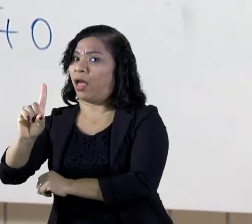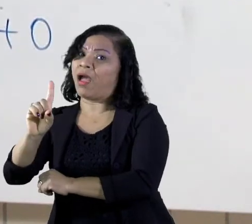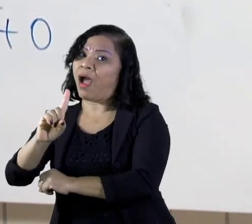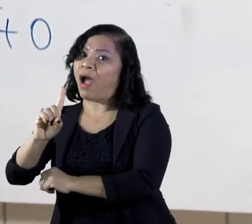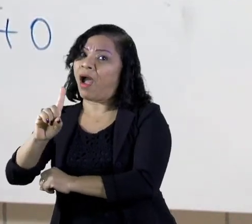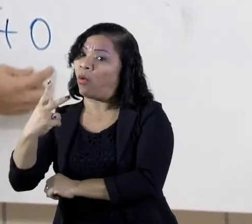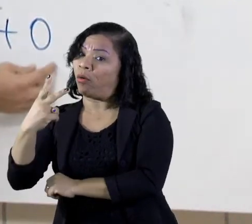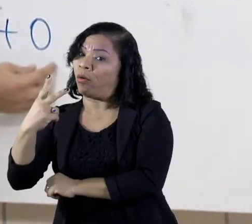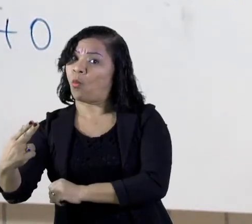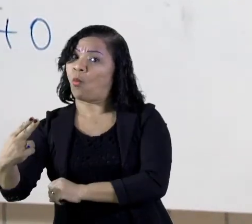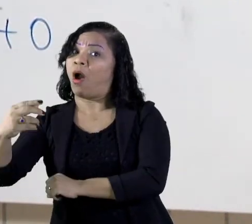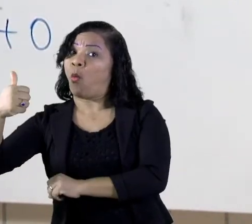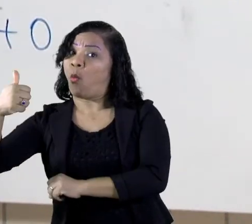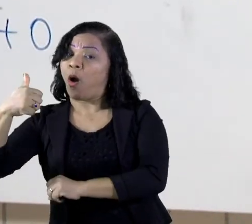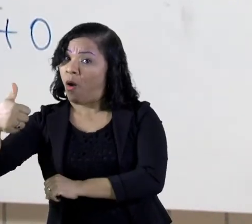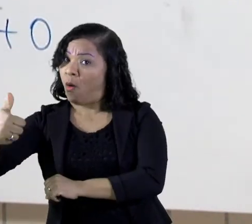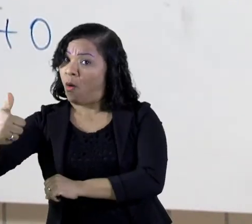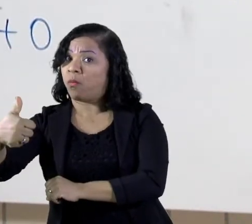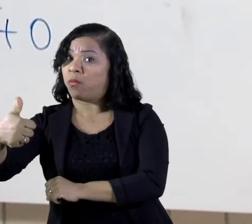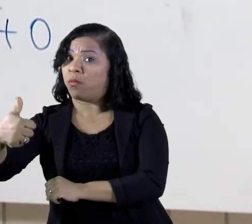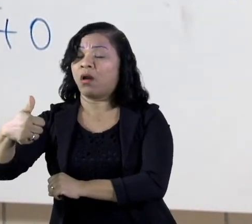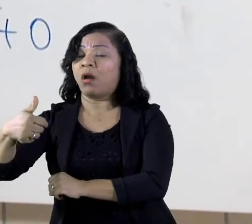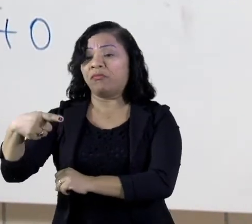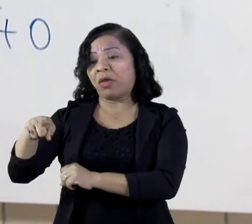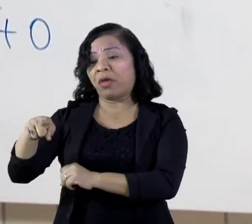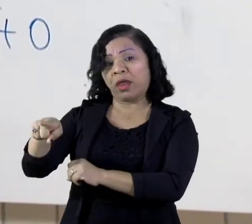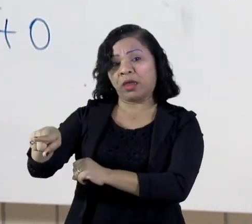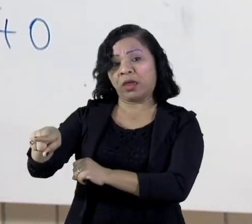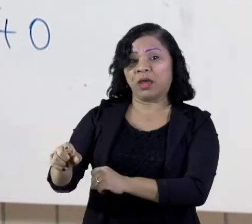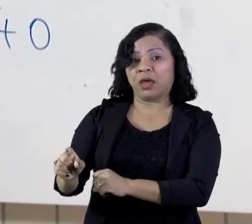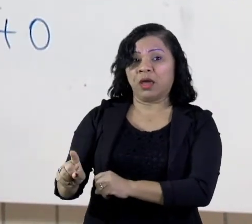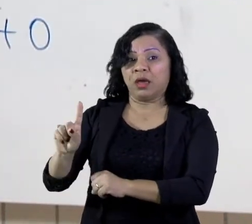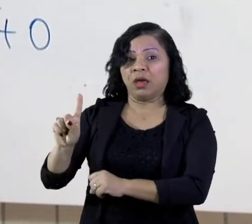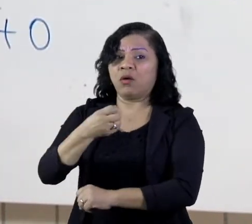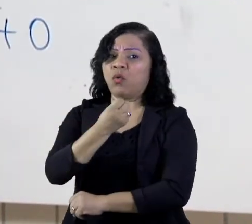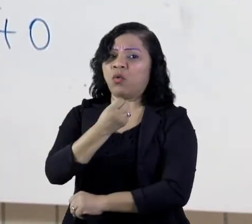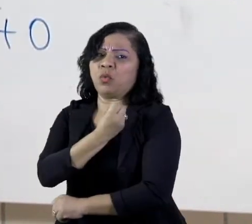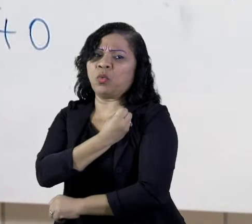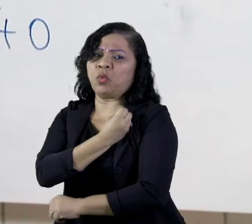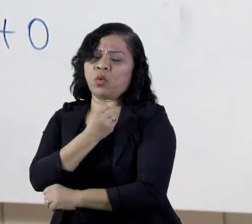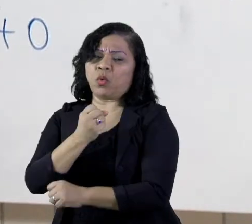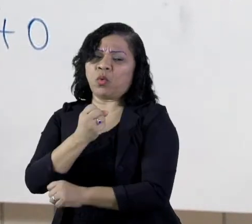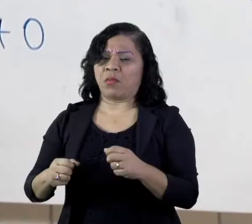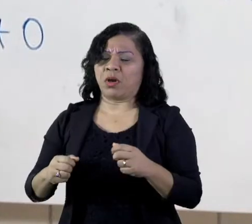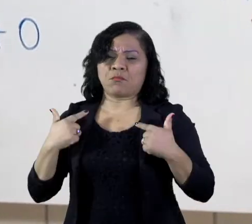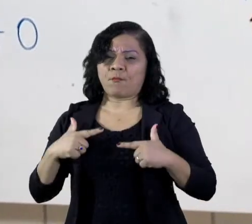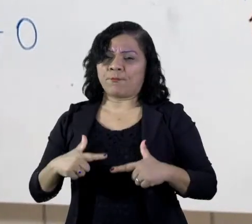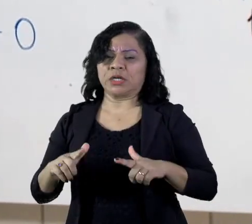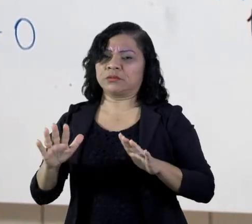sendo 1. Aqui um elemento neutro, né? E a relação entre eles é uma relação de